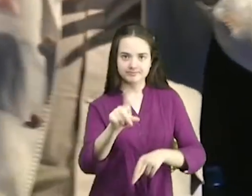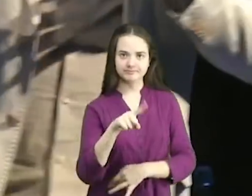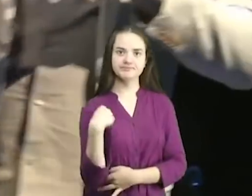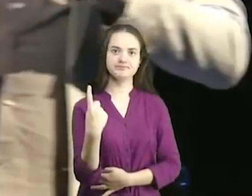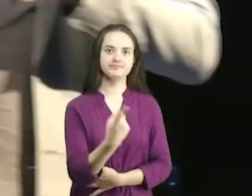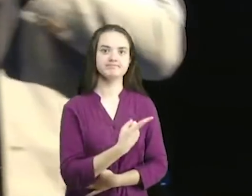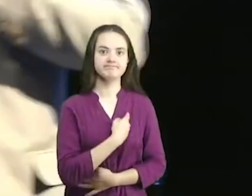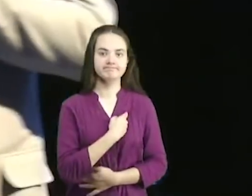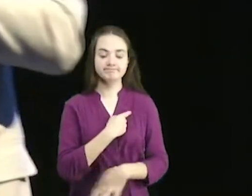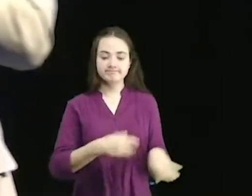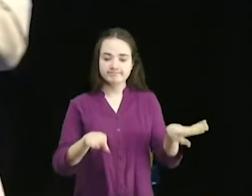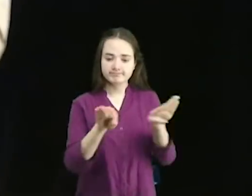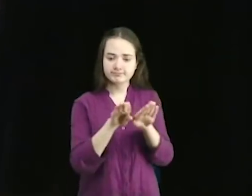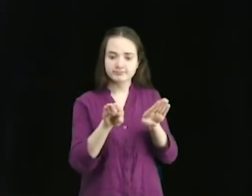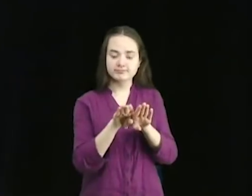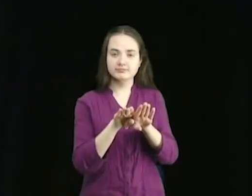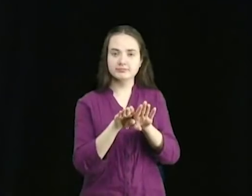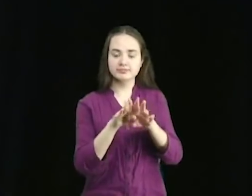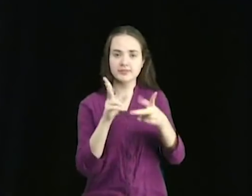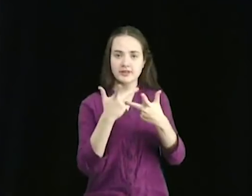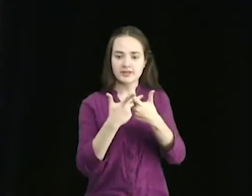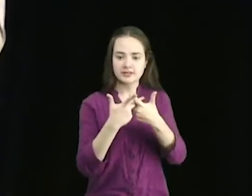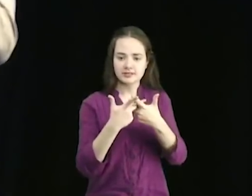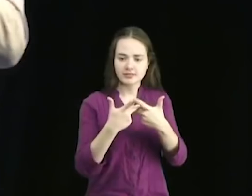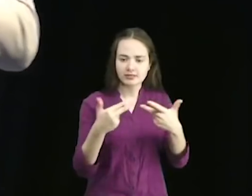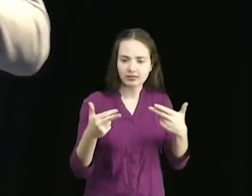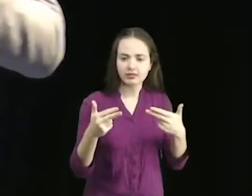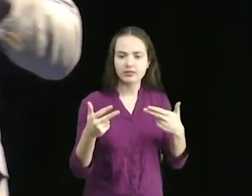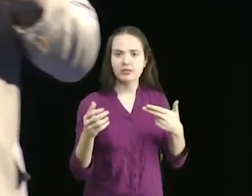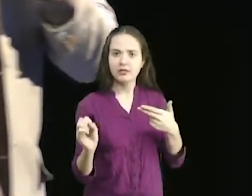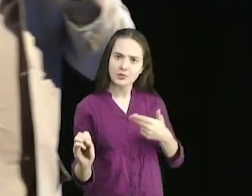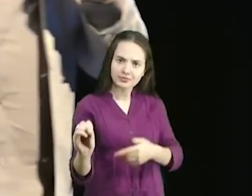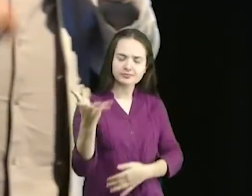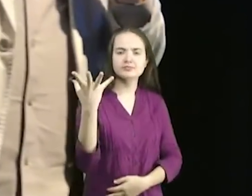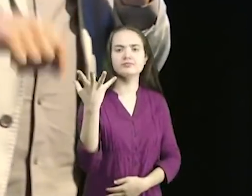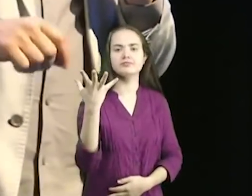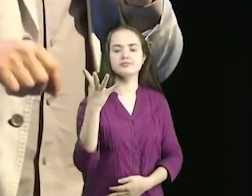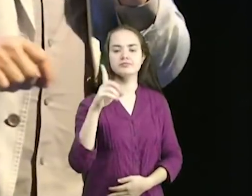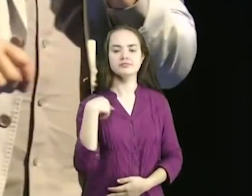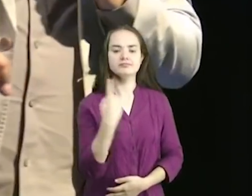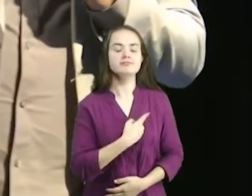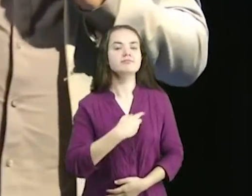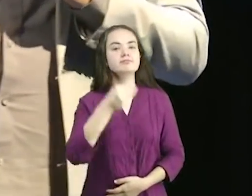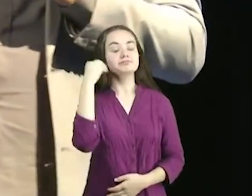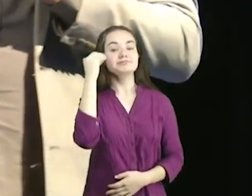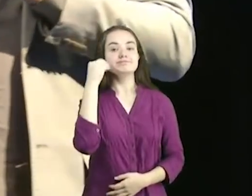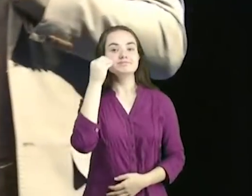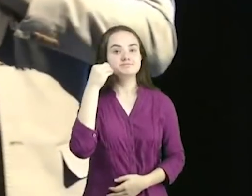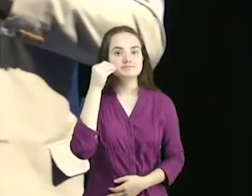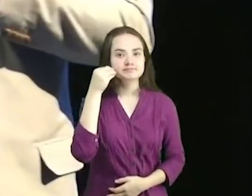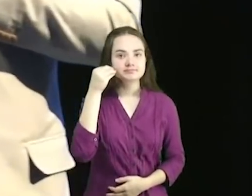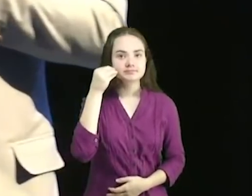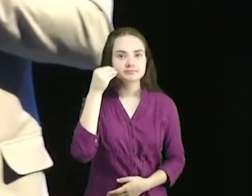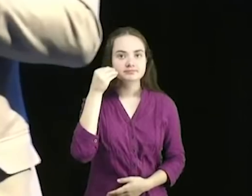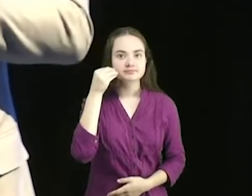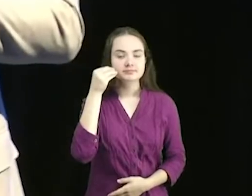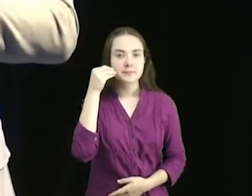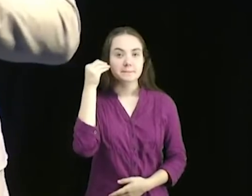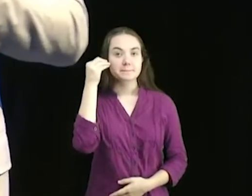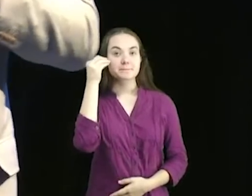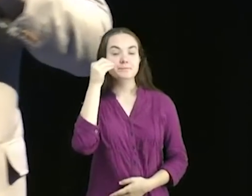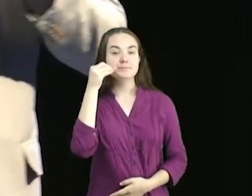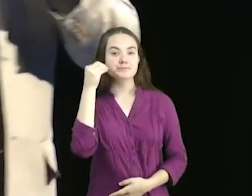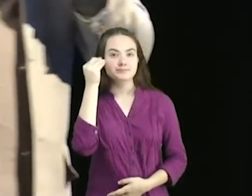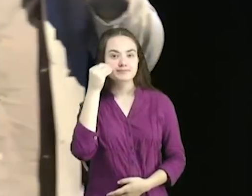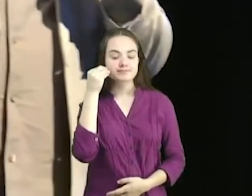a gente também passa por situações que a gente vai experimentar os